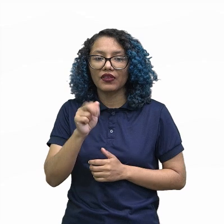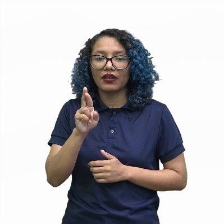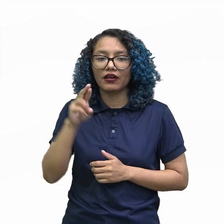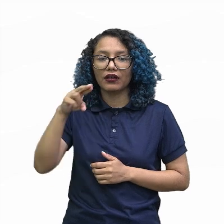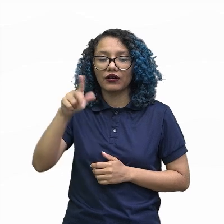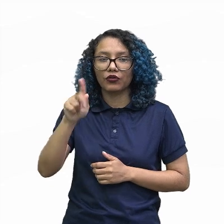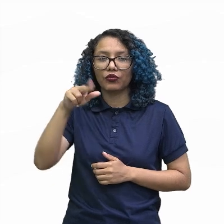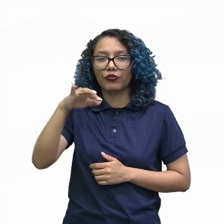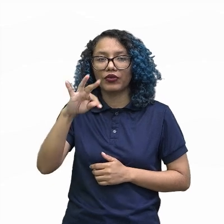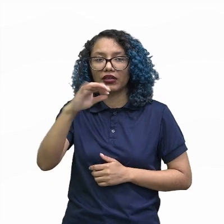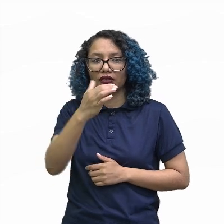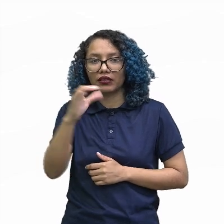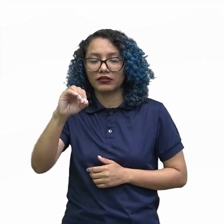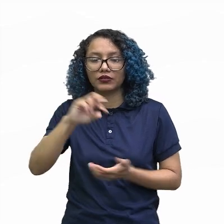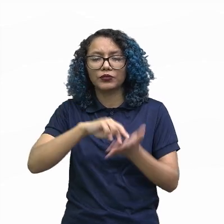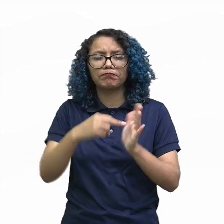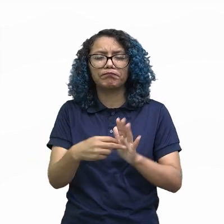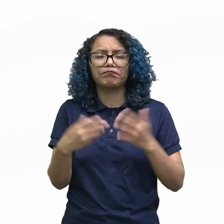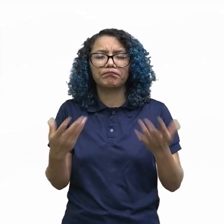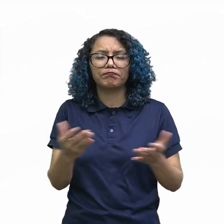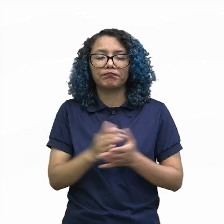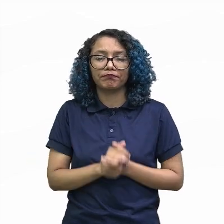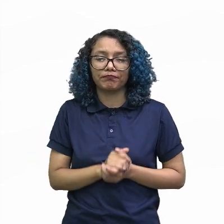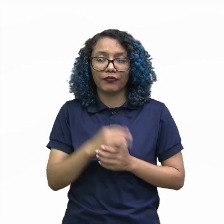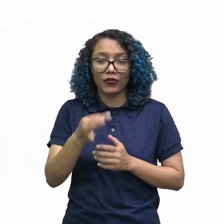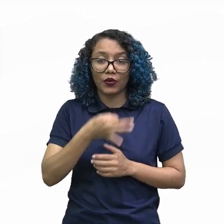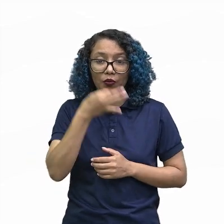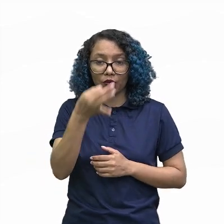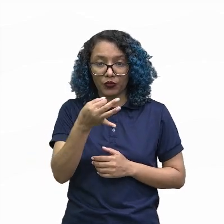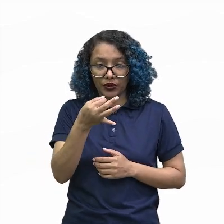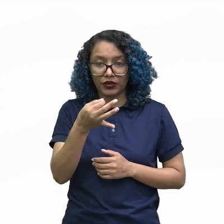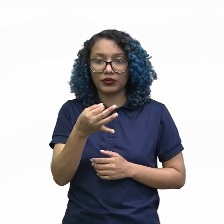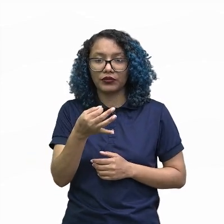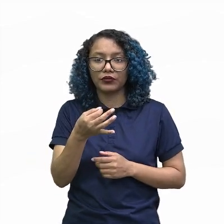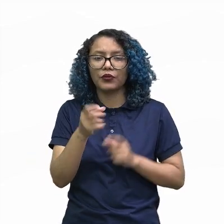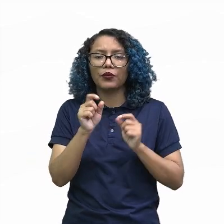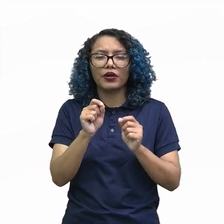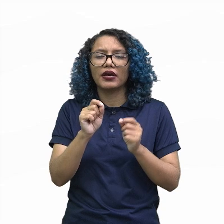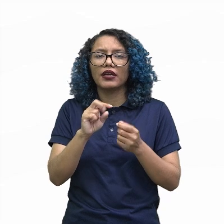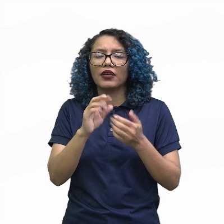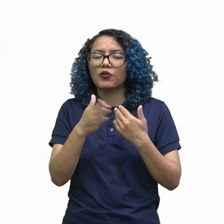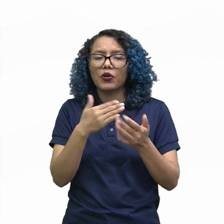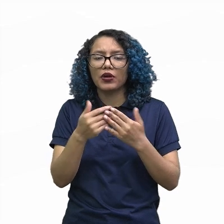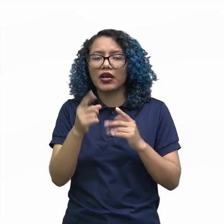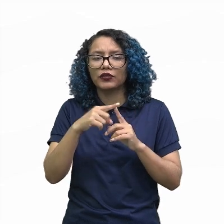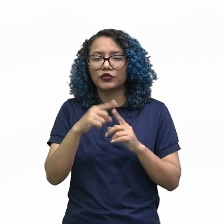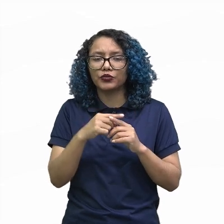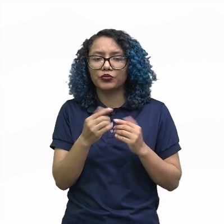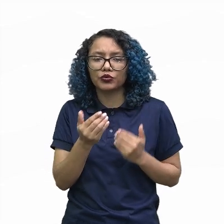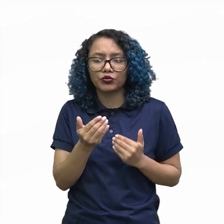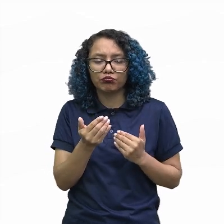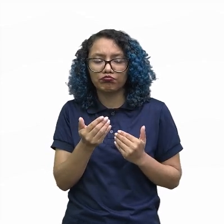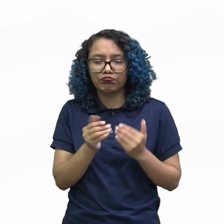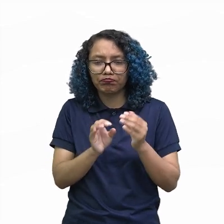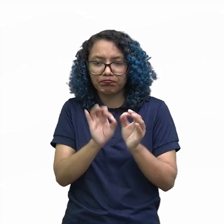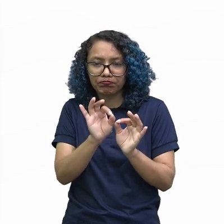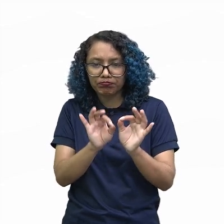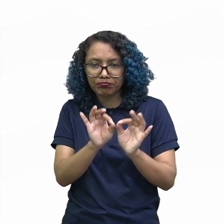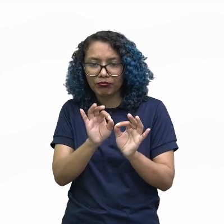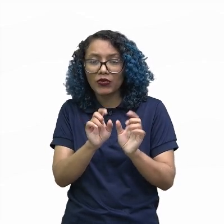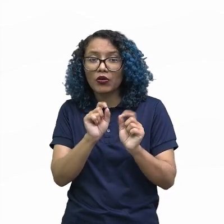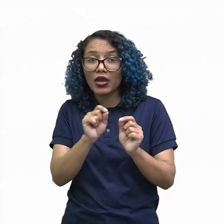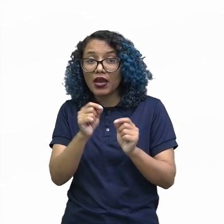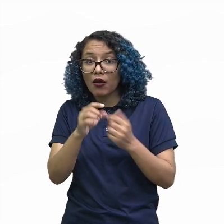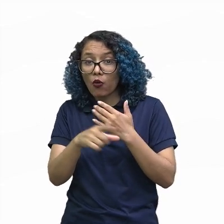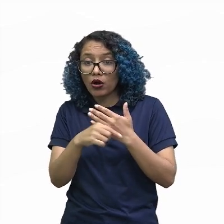a argumentação, por argumentação deve-se entender qualquer tipo de procedimento usado pelo produtor